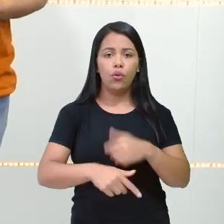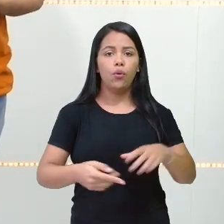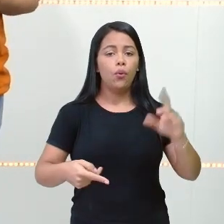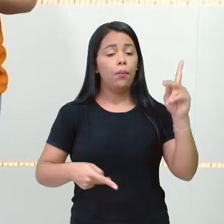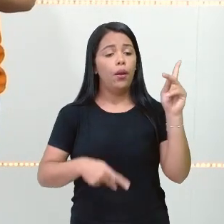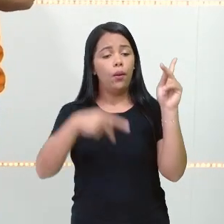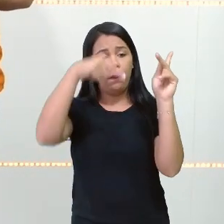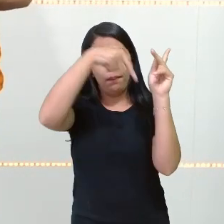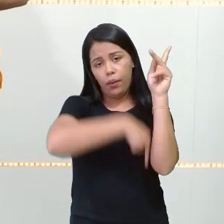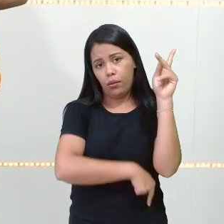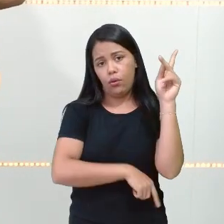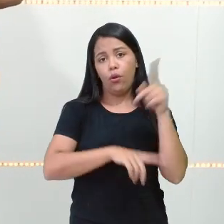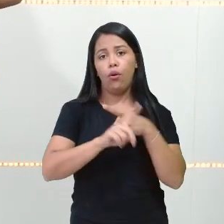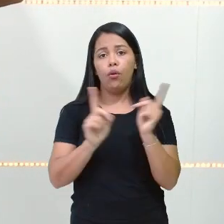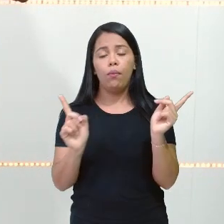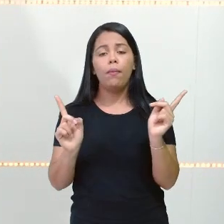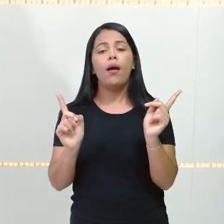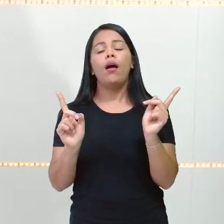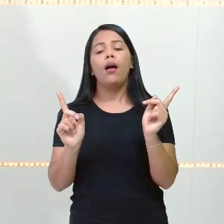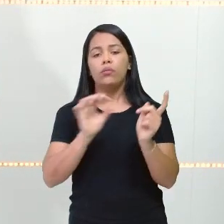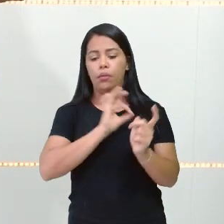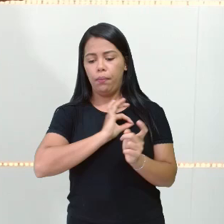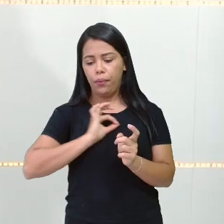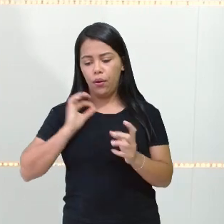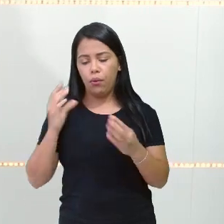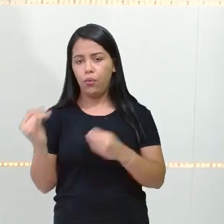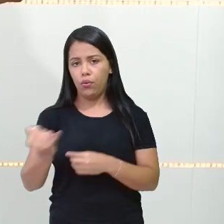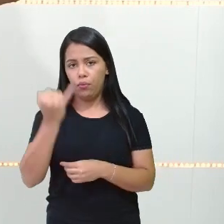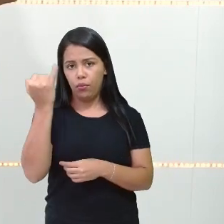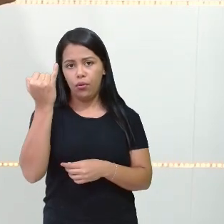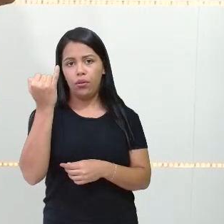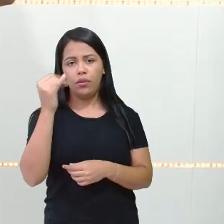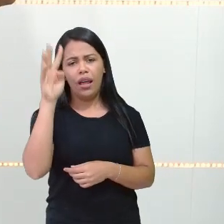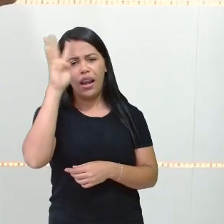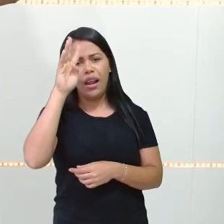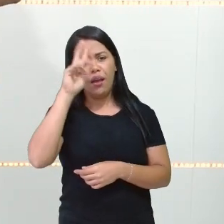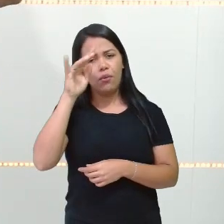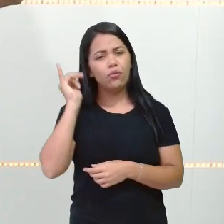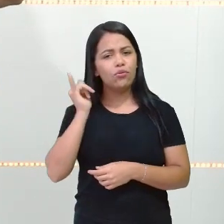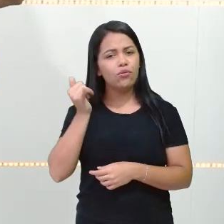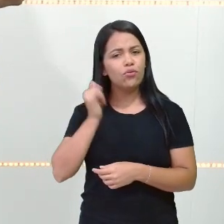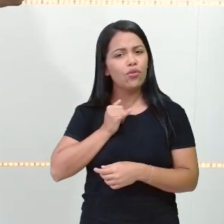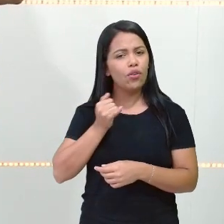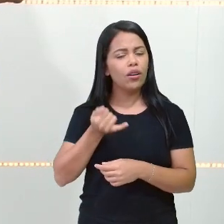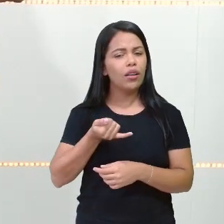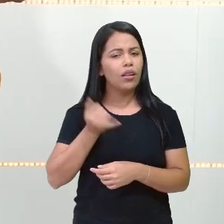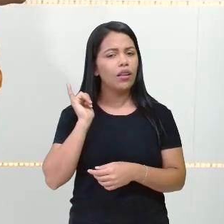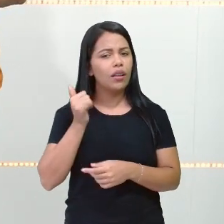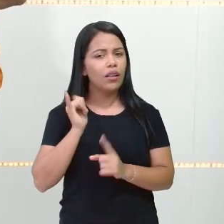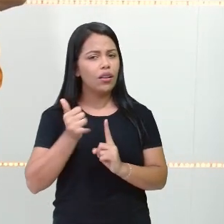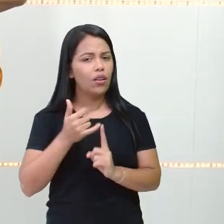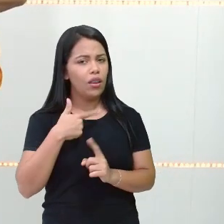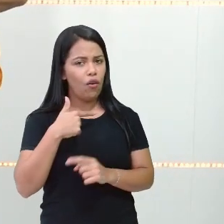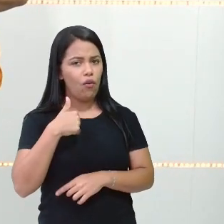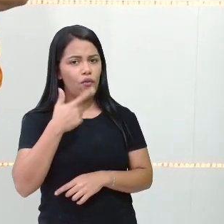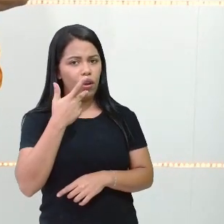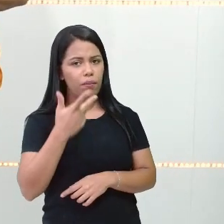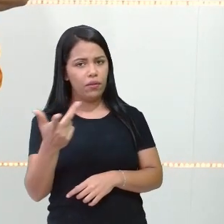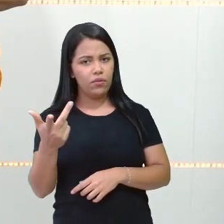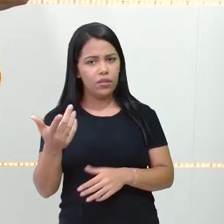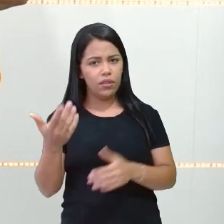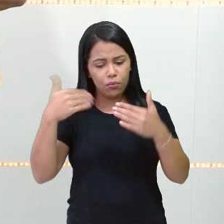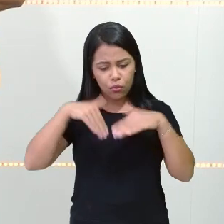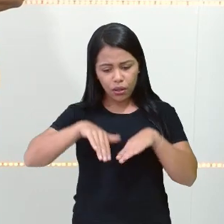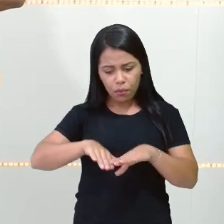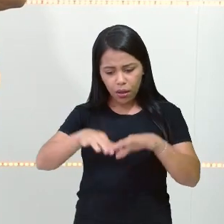Mas as pérolas são muito importantes. Lembra daquela história que eu falei outra aula dessa sobre aquela por baixo dos panos? Pois